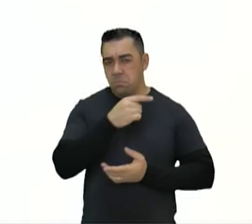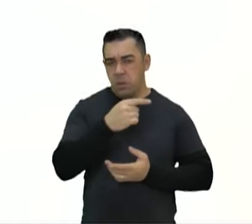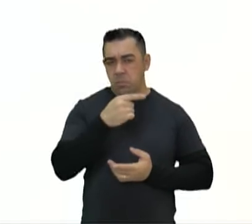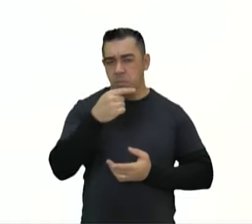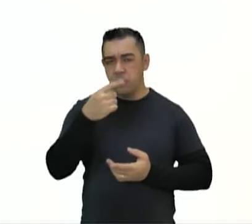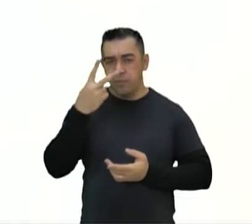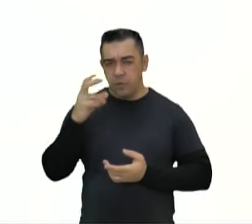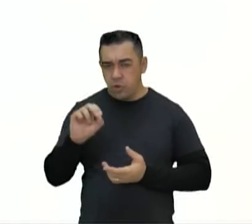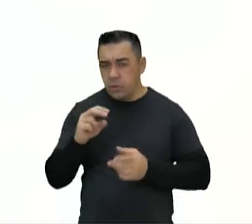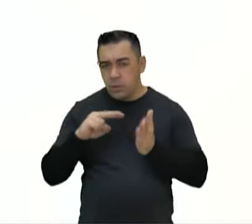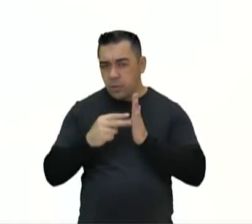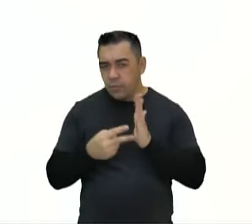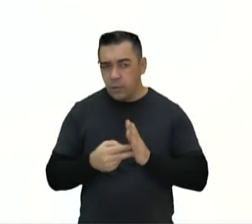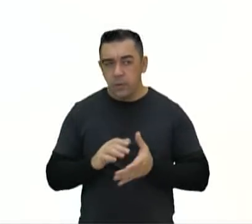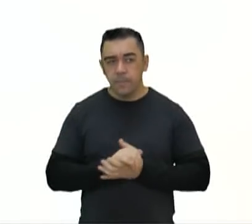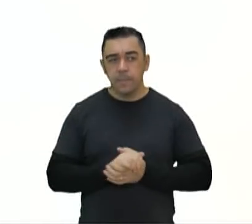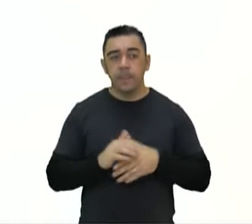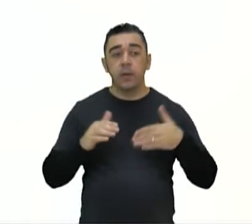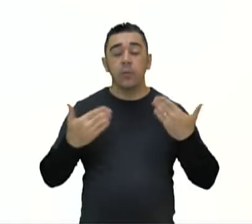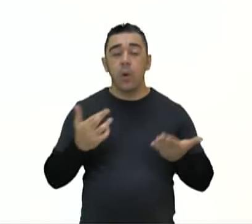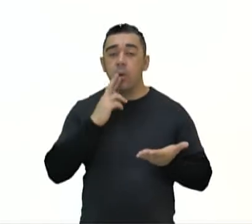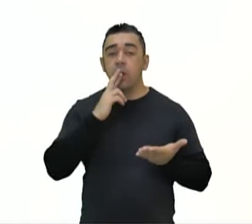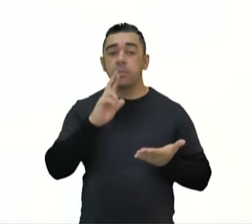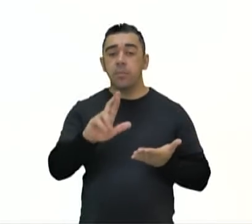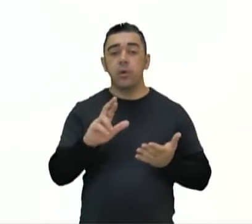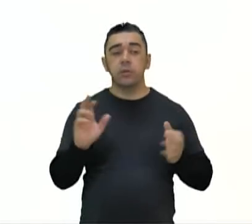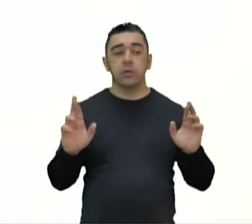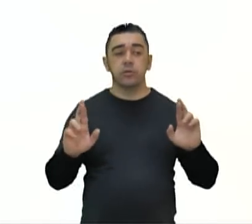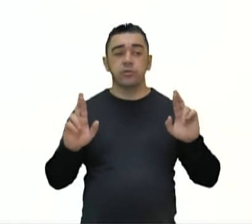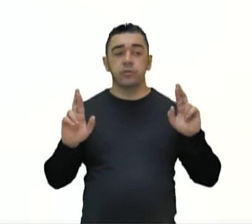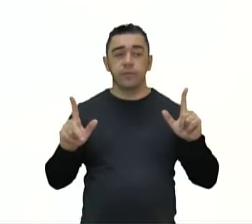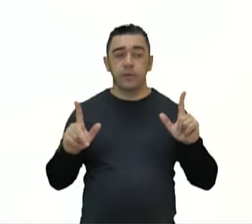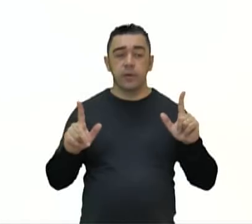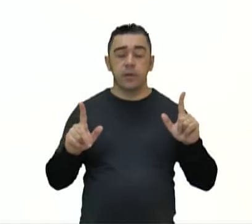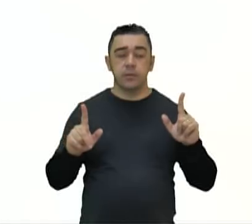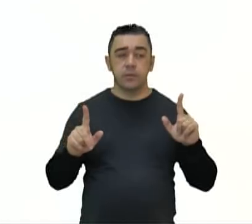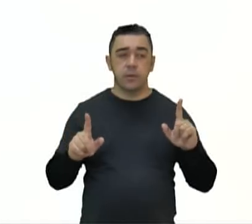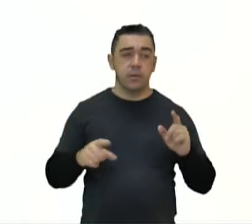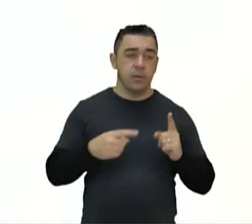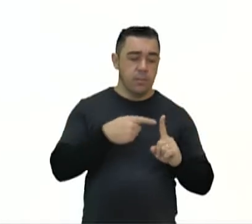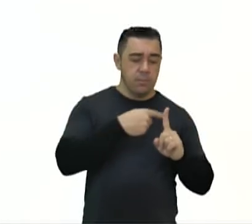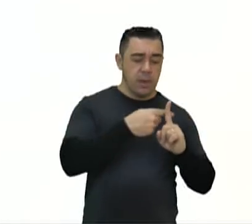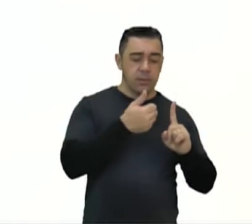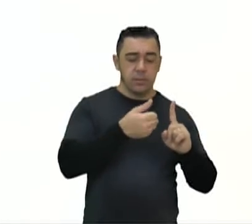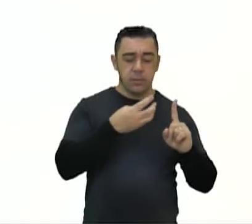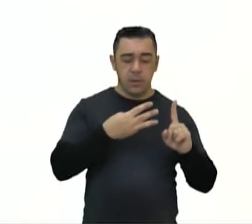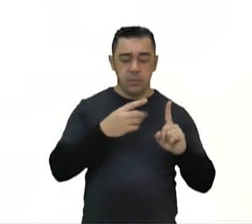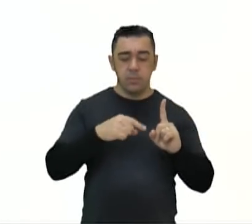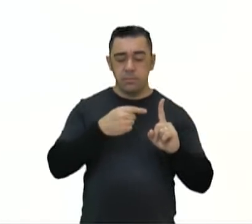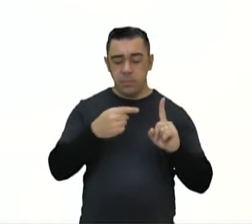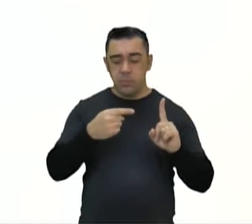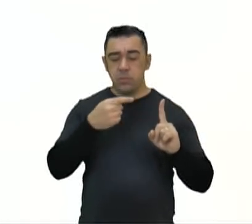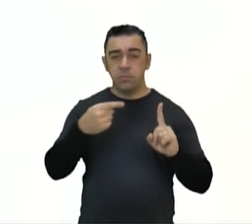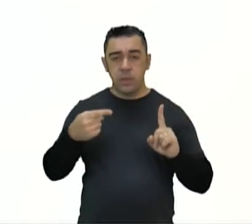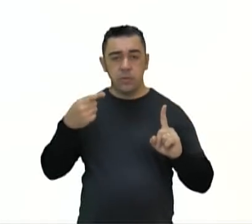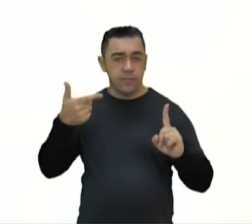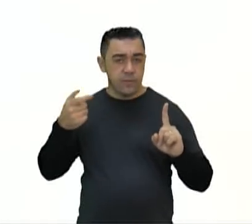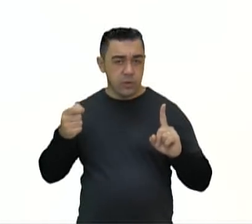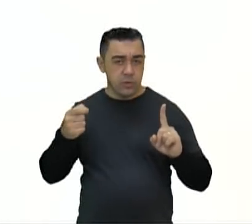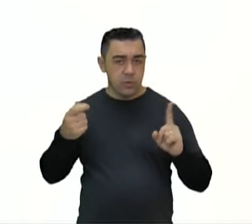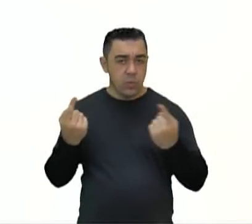20 e qual é o valor da diferença do oposto pelo número